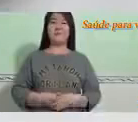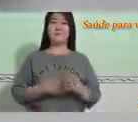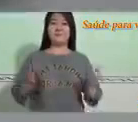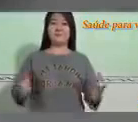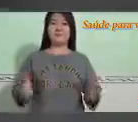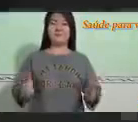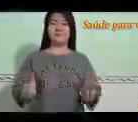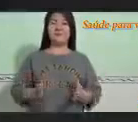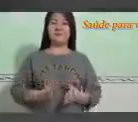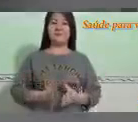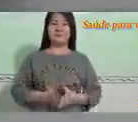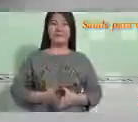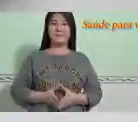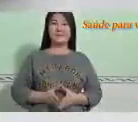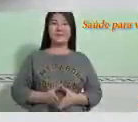PNCILINAGPROCAI acento agudo N a 50 mg/kg/VU/AMAVSPORDIAPOR 10 dias.